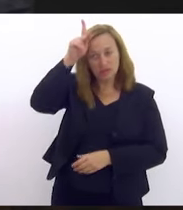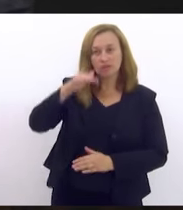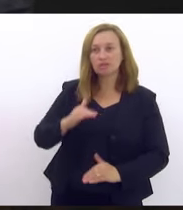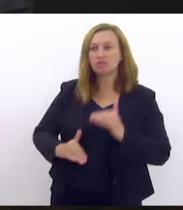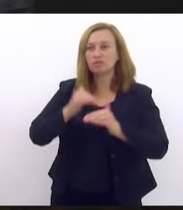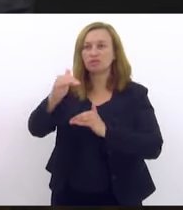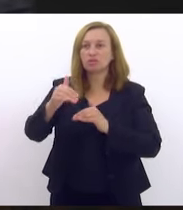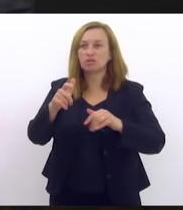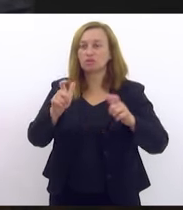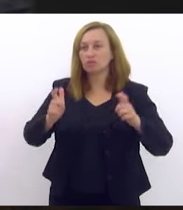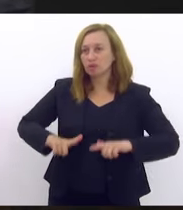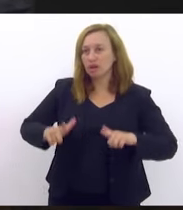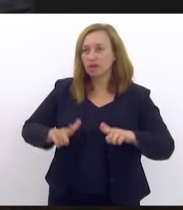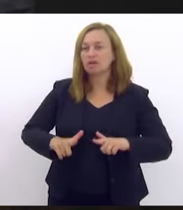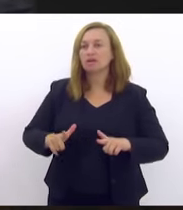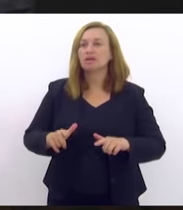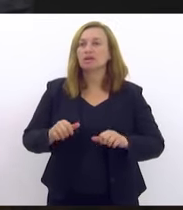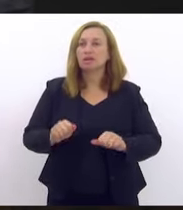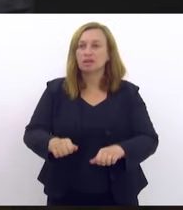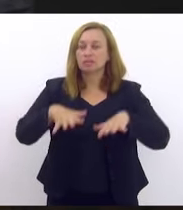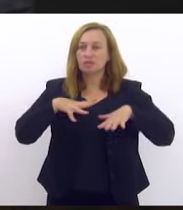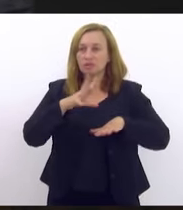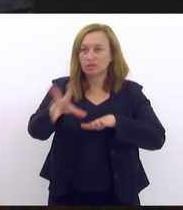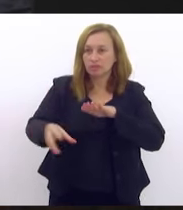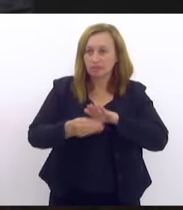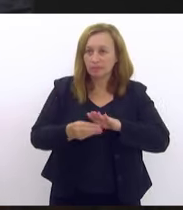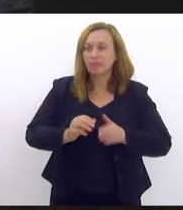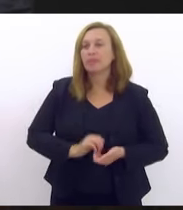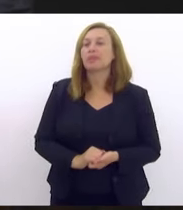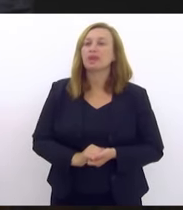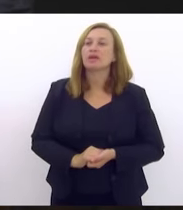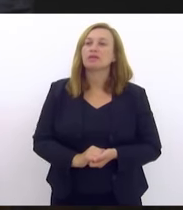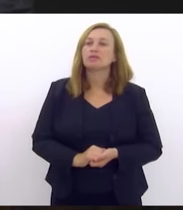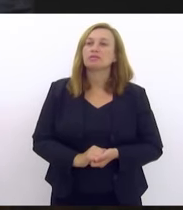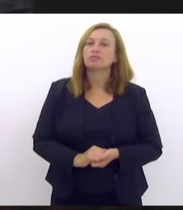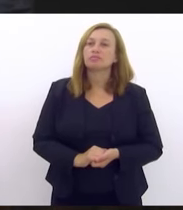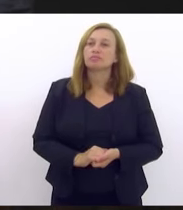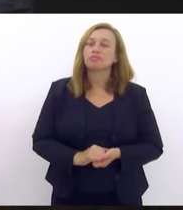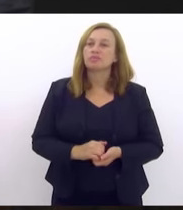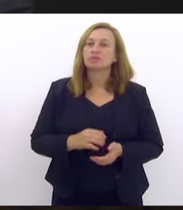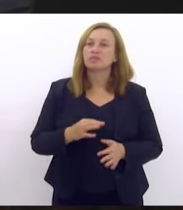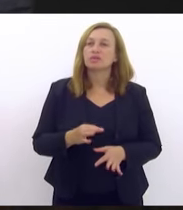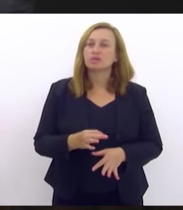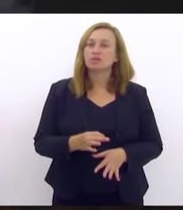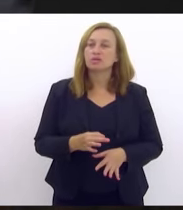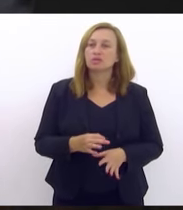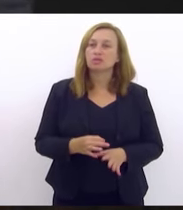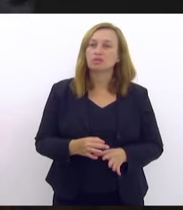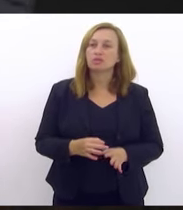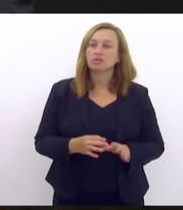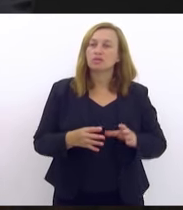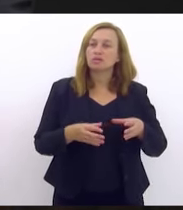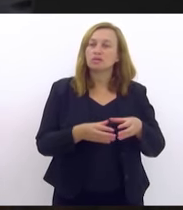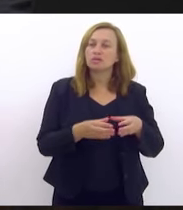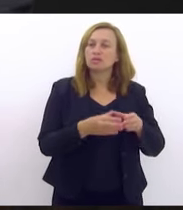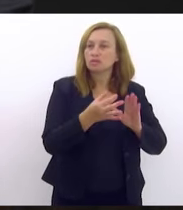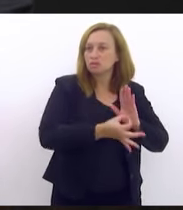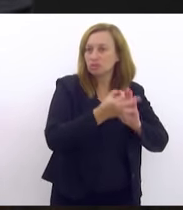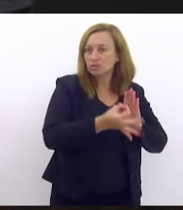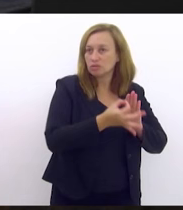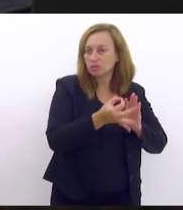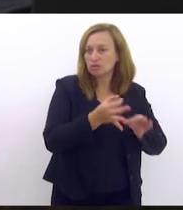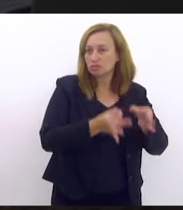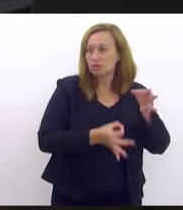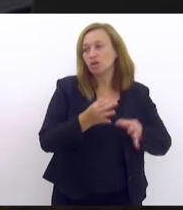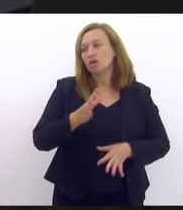Desenvolvimento Regional, as emendas de plenário. Para emitir parecer pela... Questão de ordem, presidente. Comissão de Constituição e Justiça...